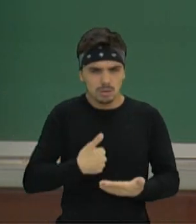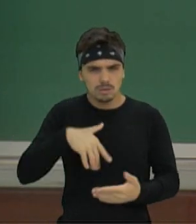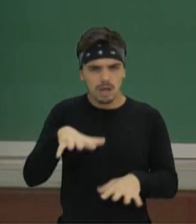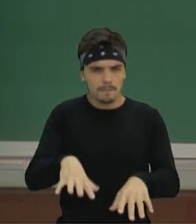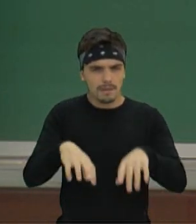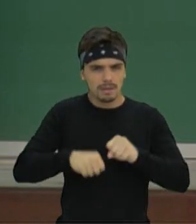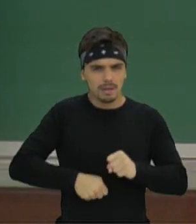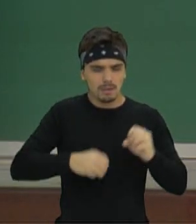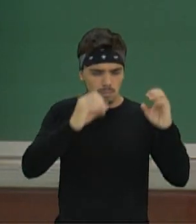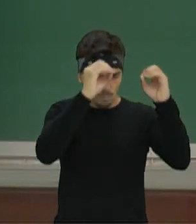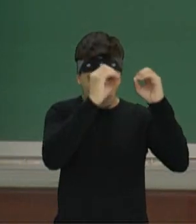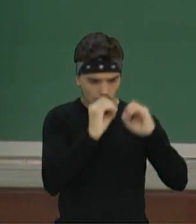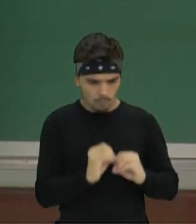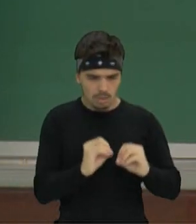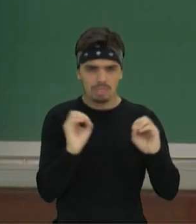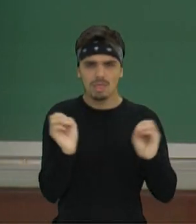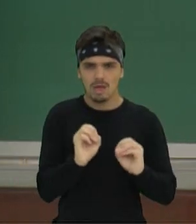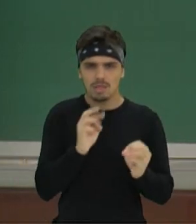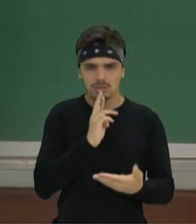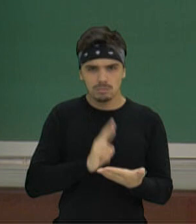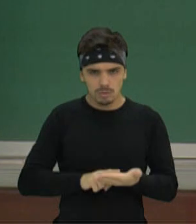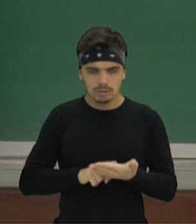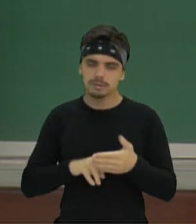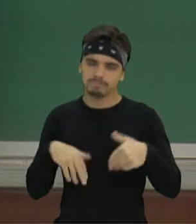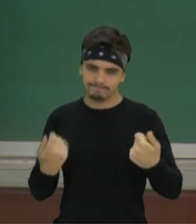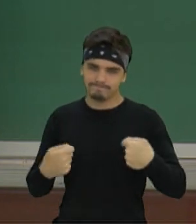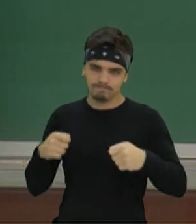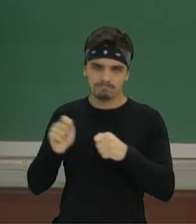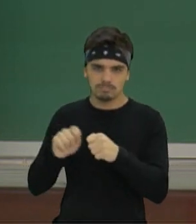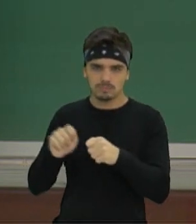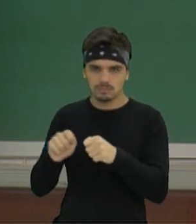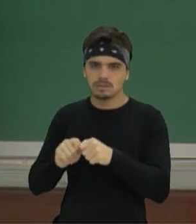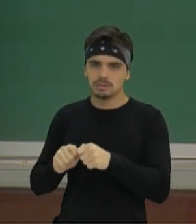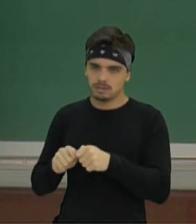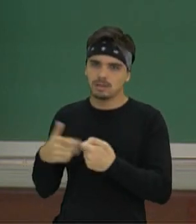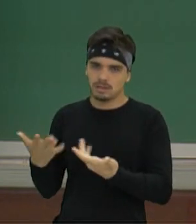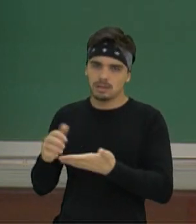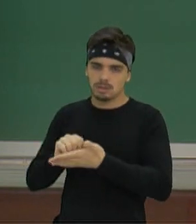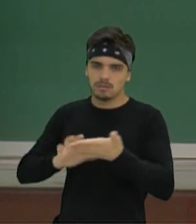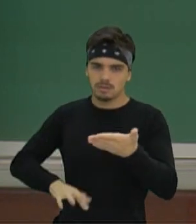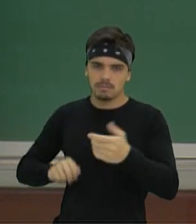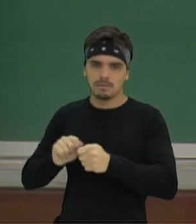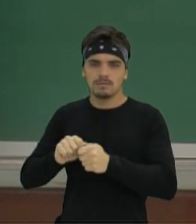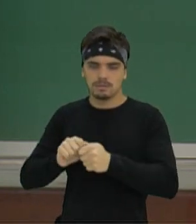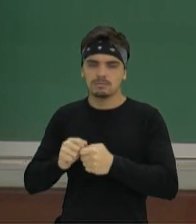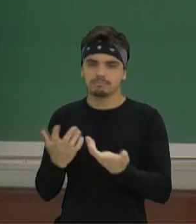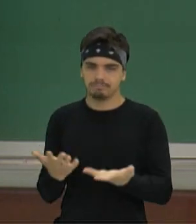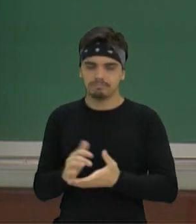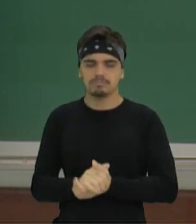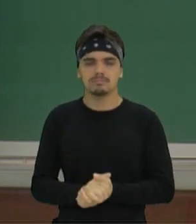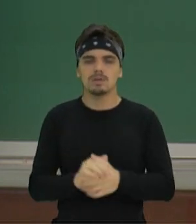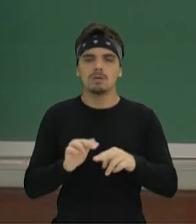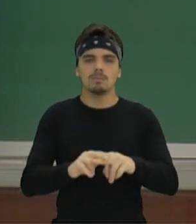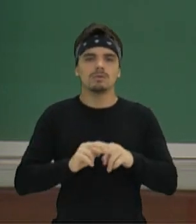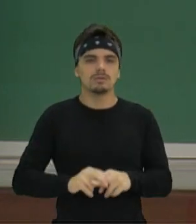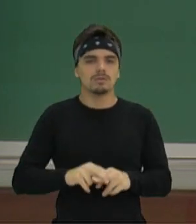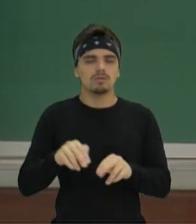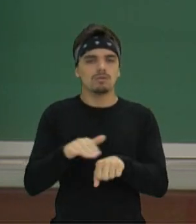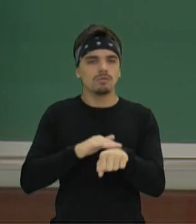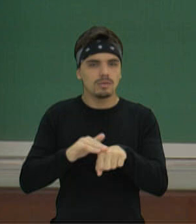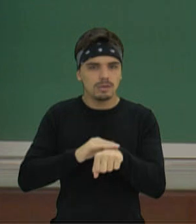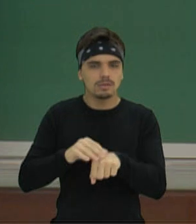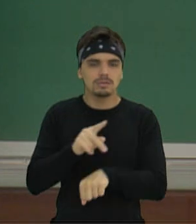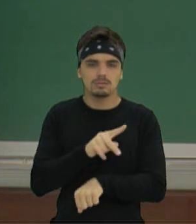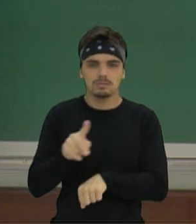tudo em branco, né? Então tem que fazer, não adianta de nada. Tive que devolver para o aluno poder realizar as tarefas, para que os seus professores